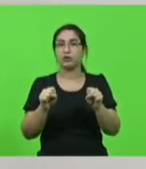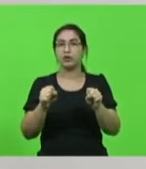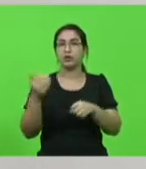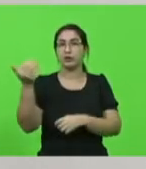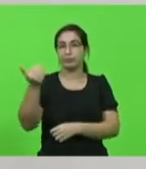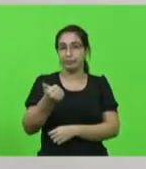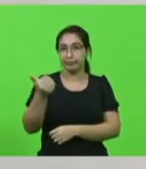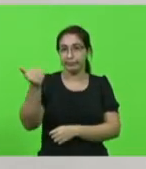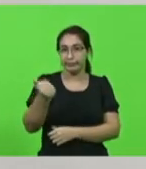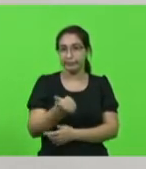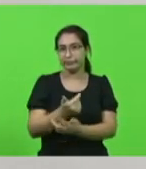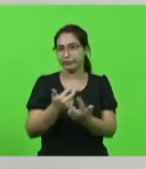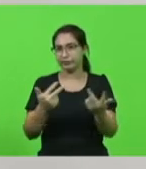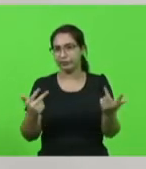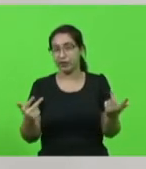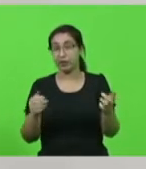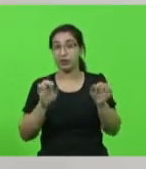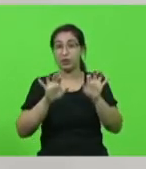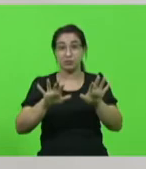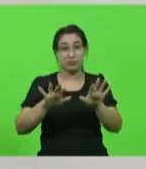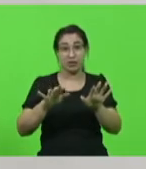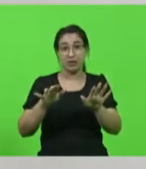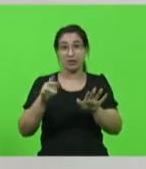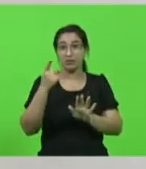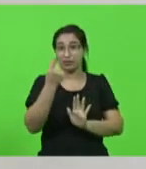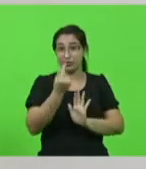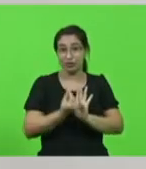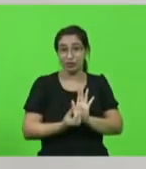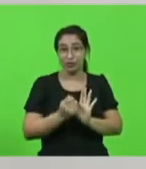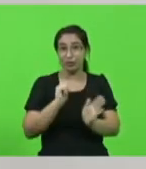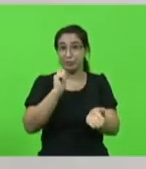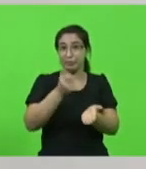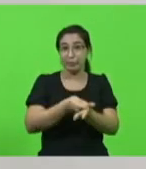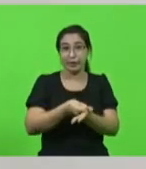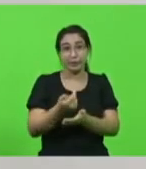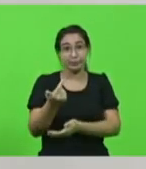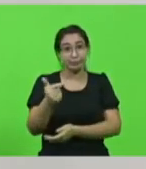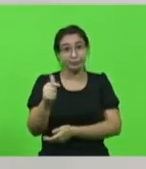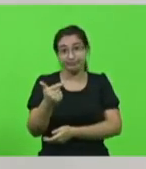aposentadoria sonhada, porém não vai ter dinheiro para pagar, Katsu.